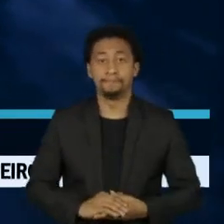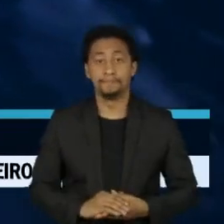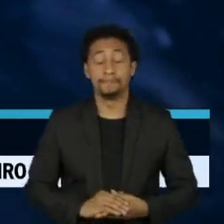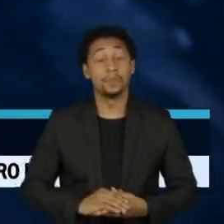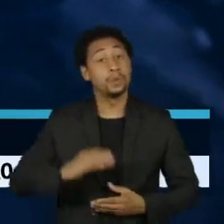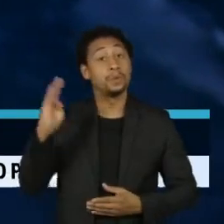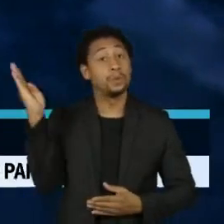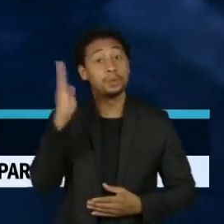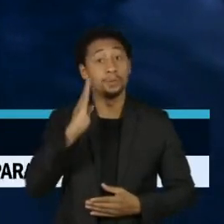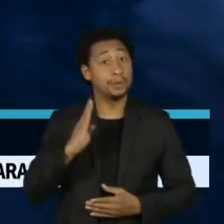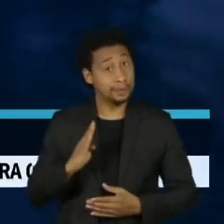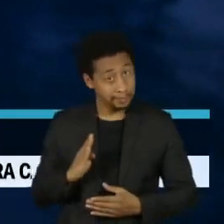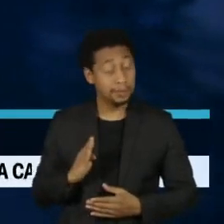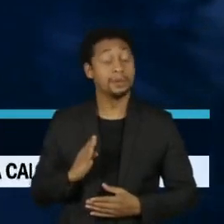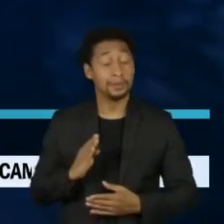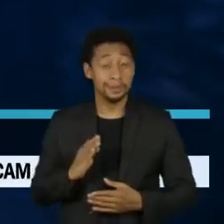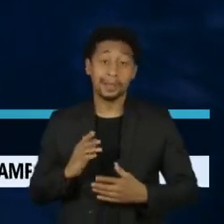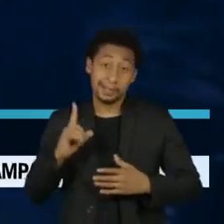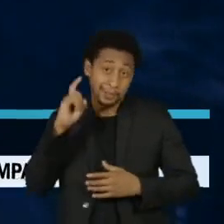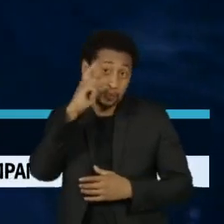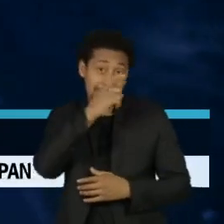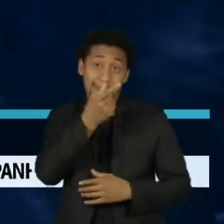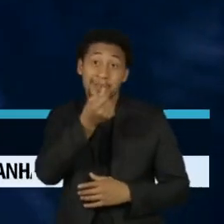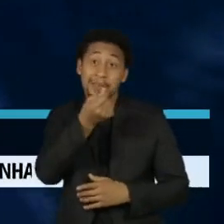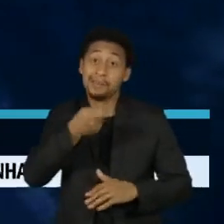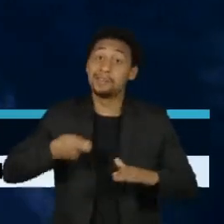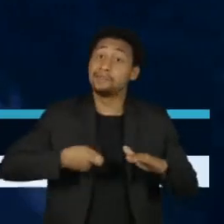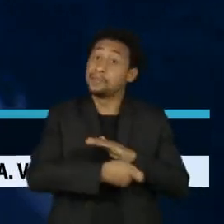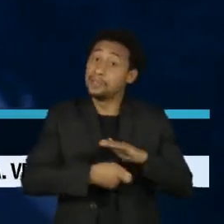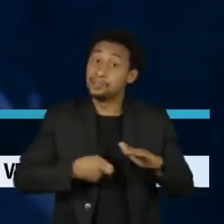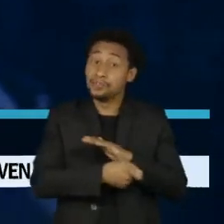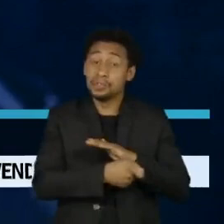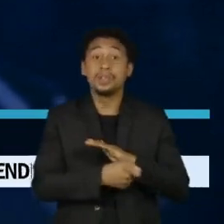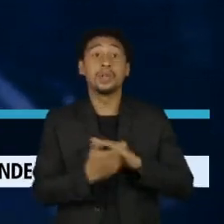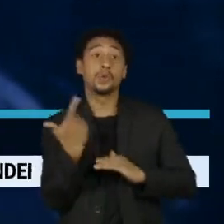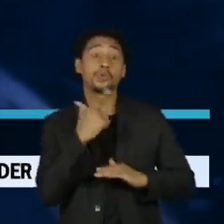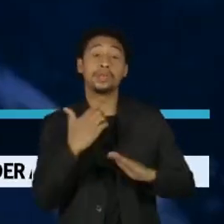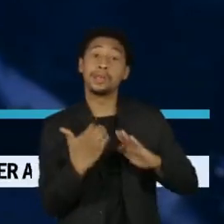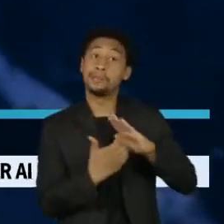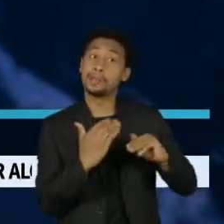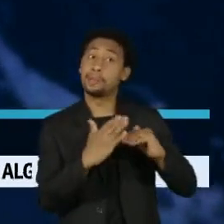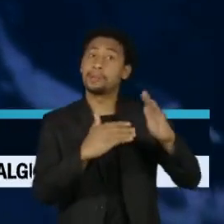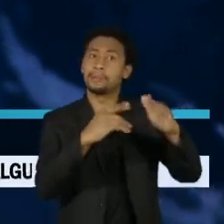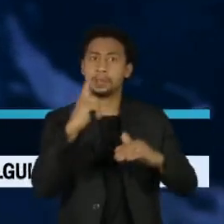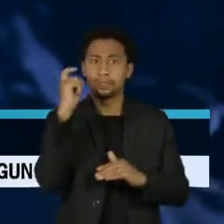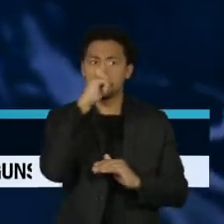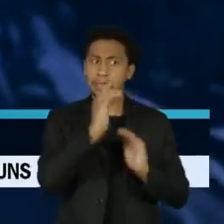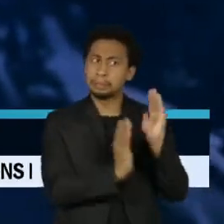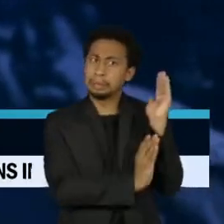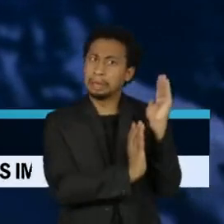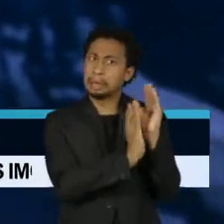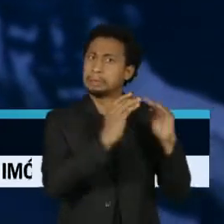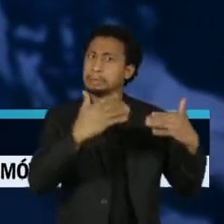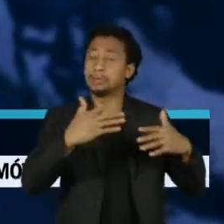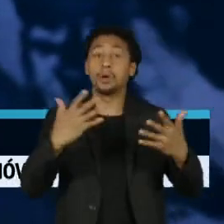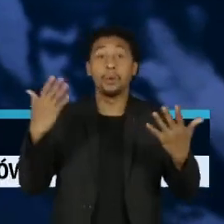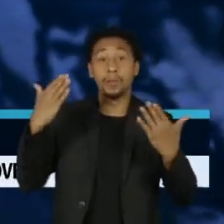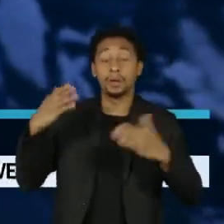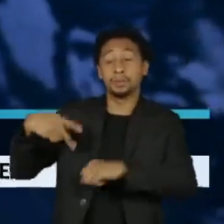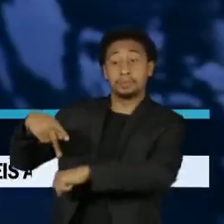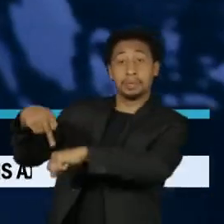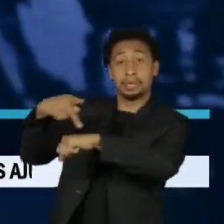O Brasil é o país mais complexo para se investir e ter negócios no ranking de 77 nações. Burocracia e